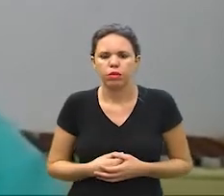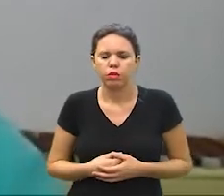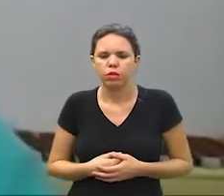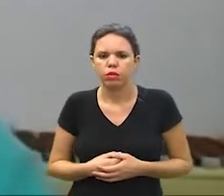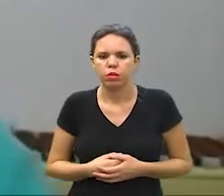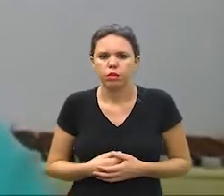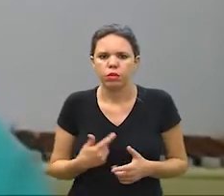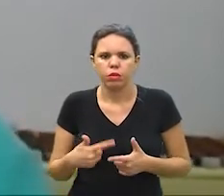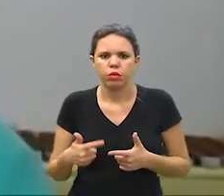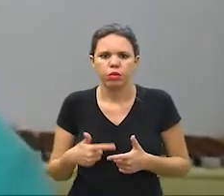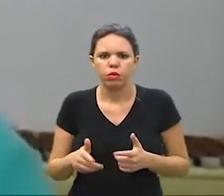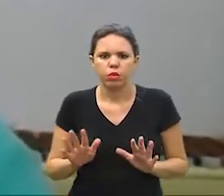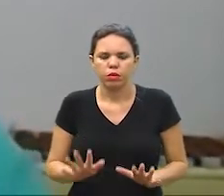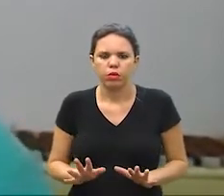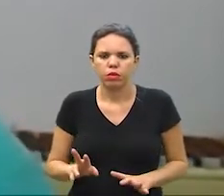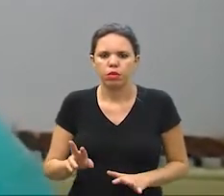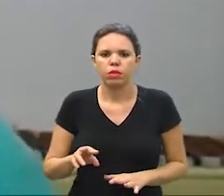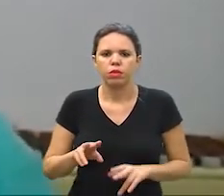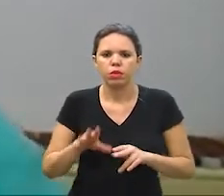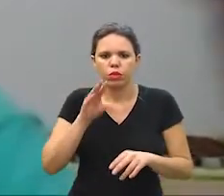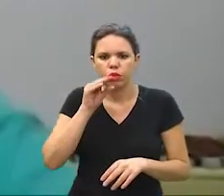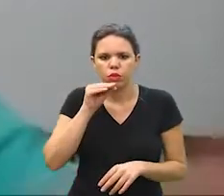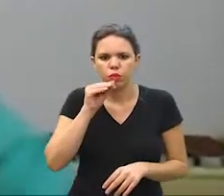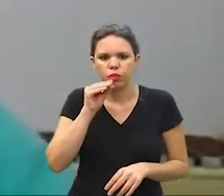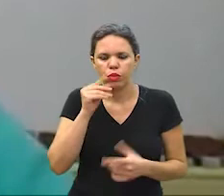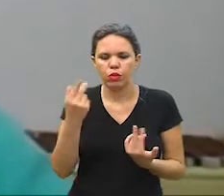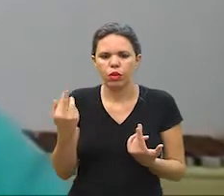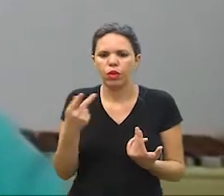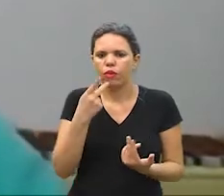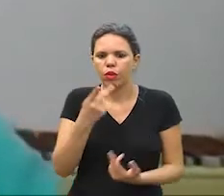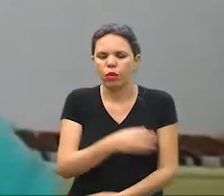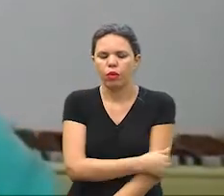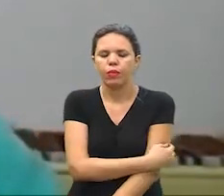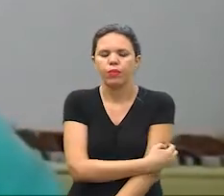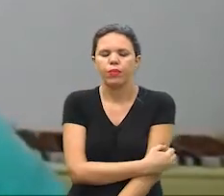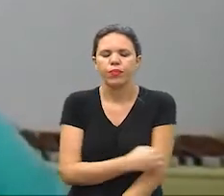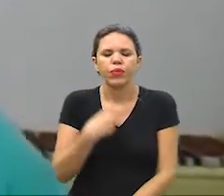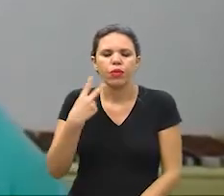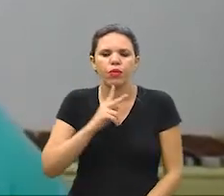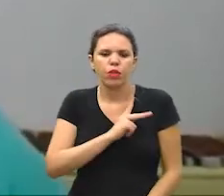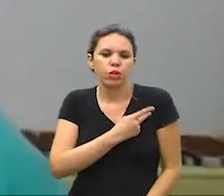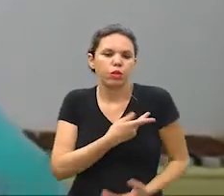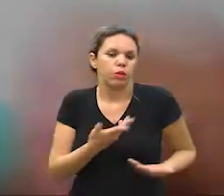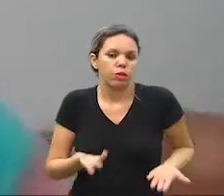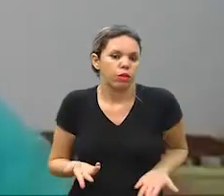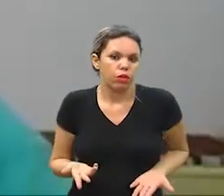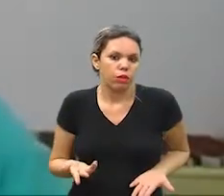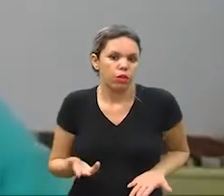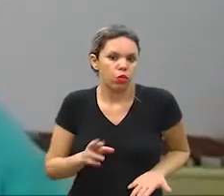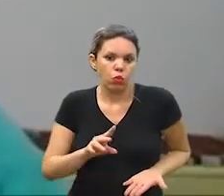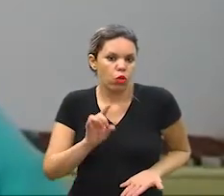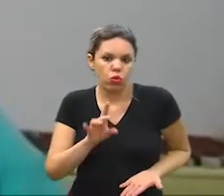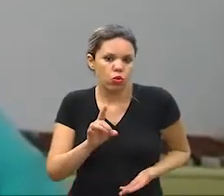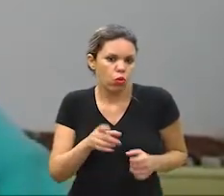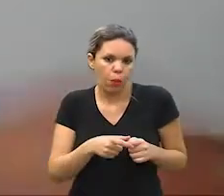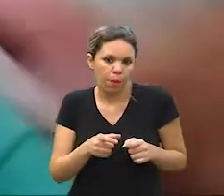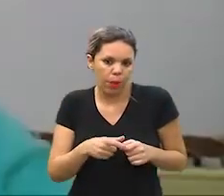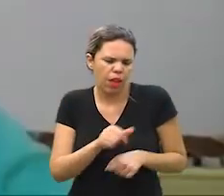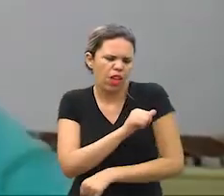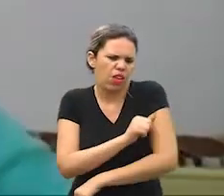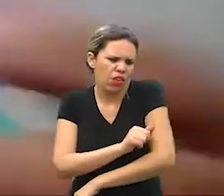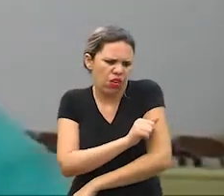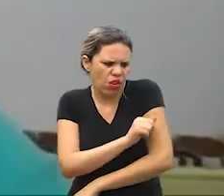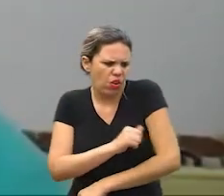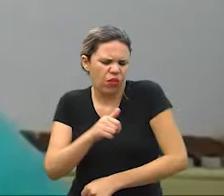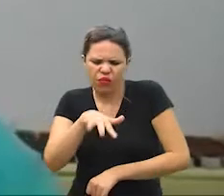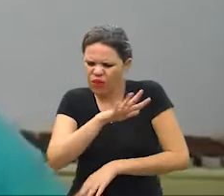com a situação de RH, como mencionou o vereador Paulo Haddad, que não é só médico, é